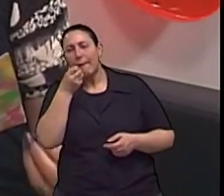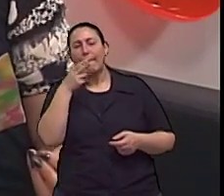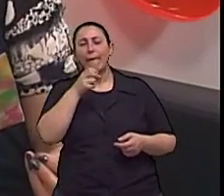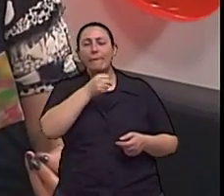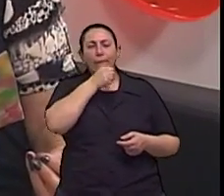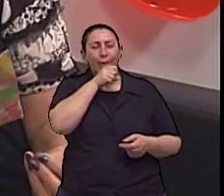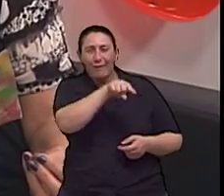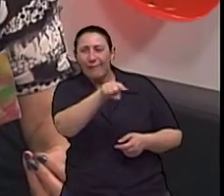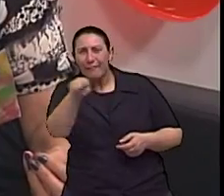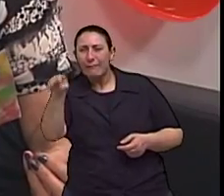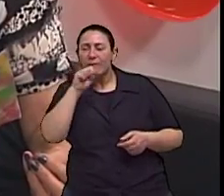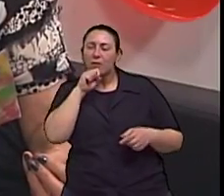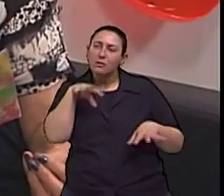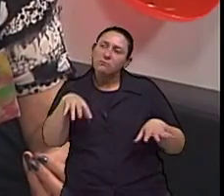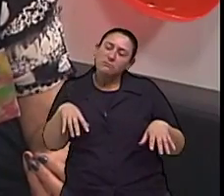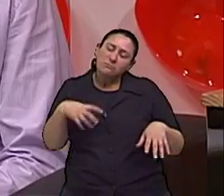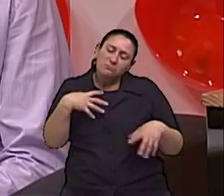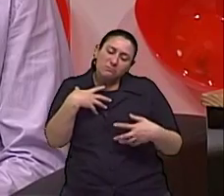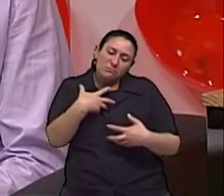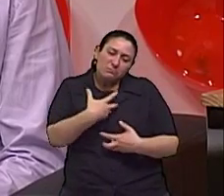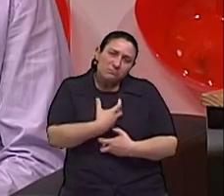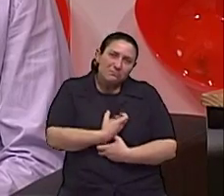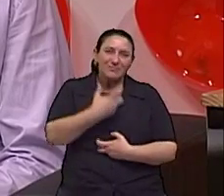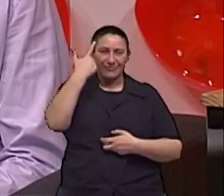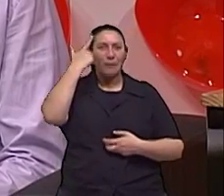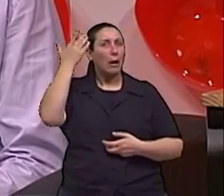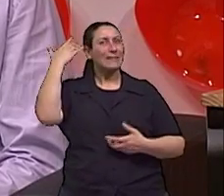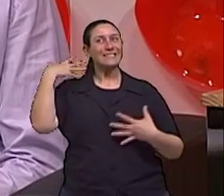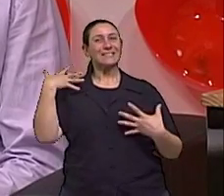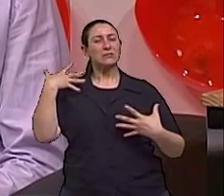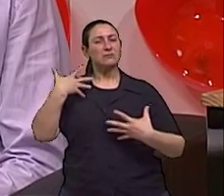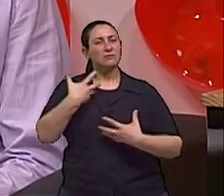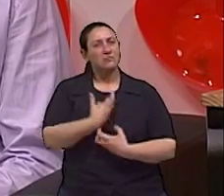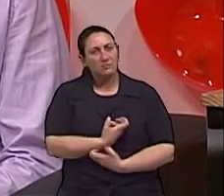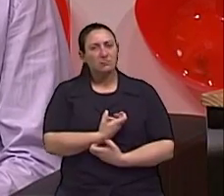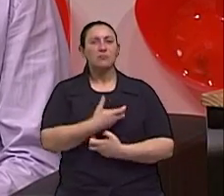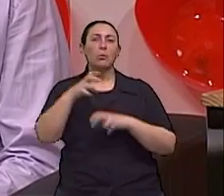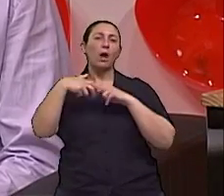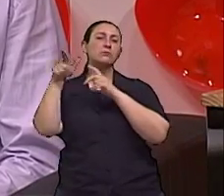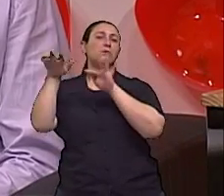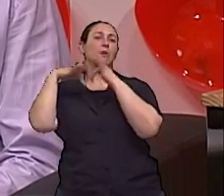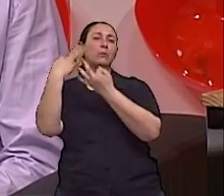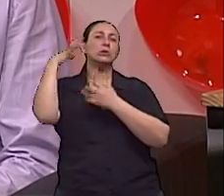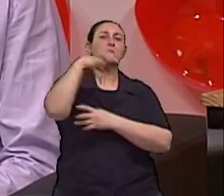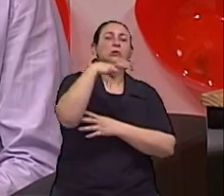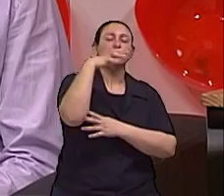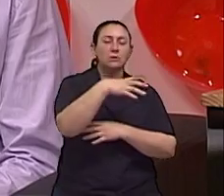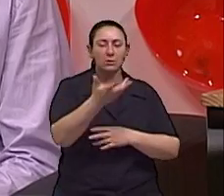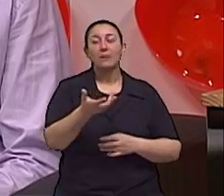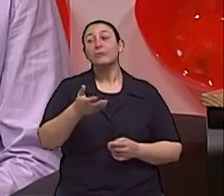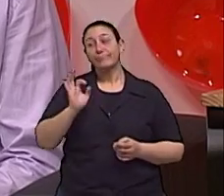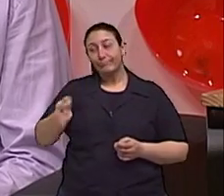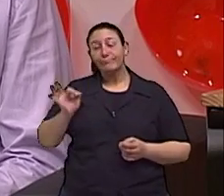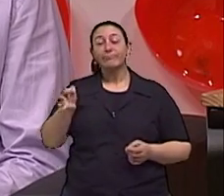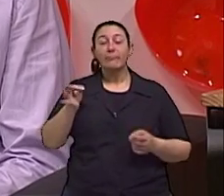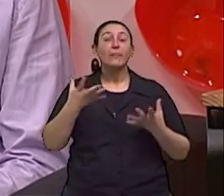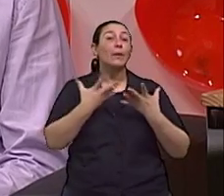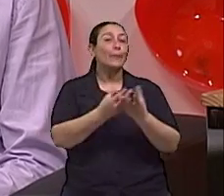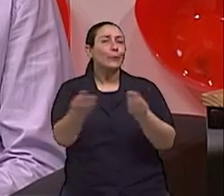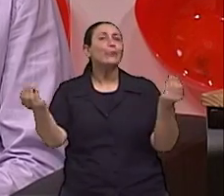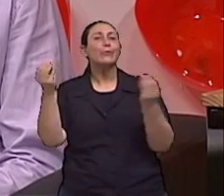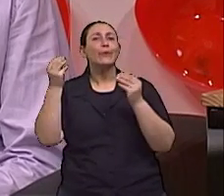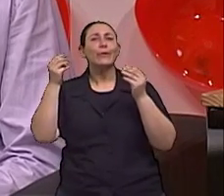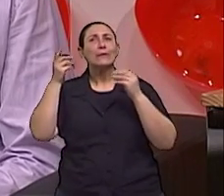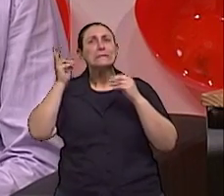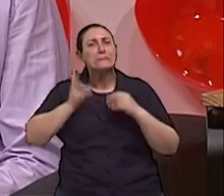isso bate em mim? Eu tenho que tratar isso, né? É, o ser humano tem uma perspectiva de negação daquilo que ele não quer, né? Isso sempre vai